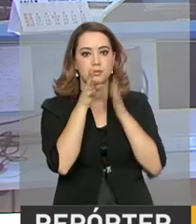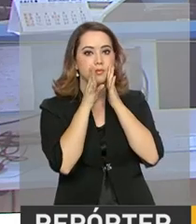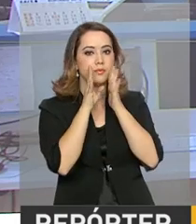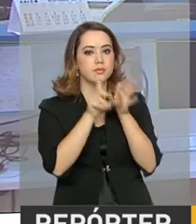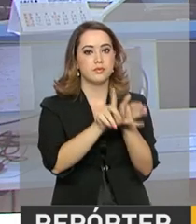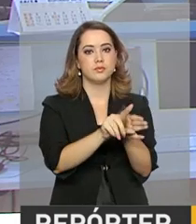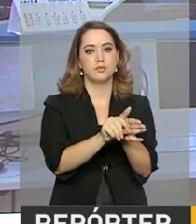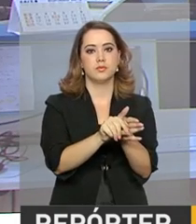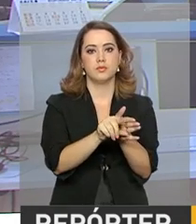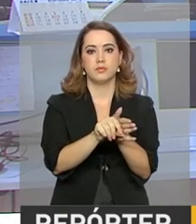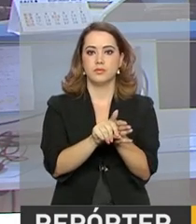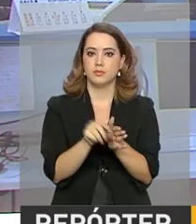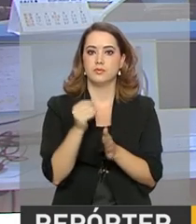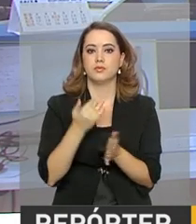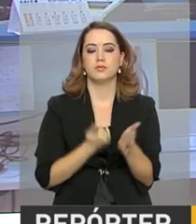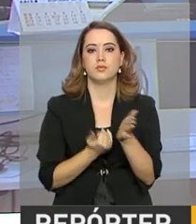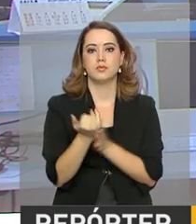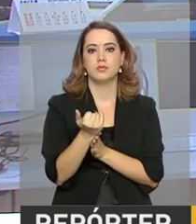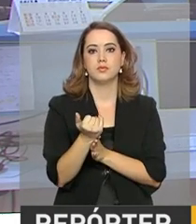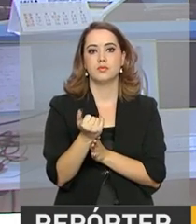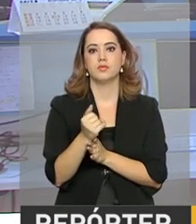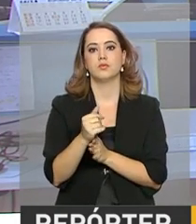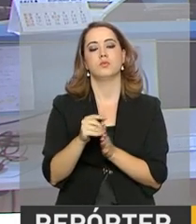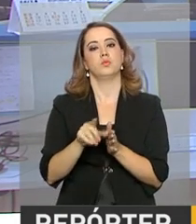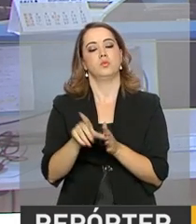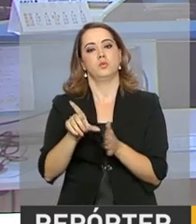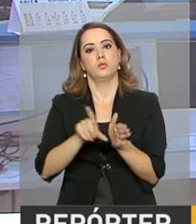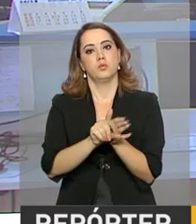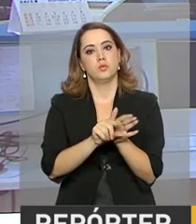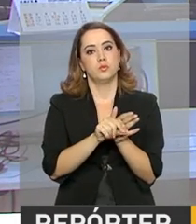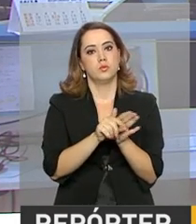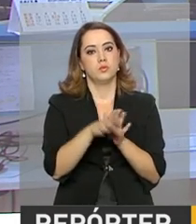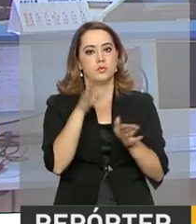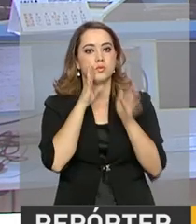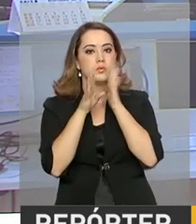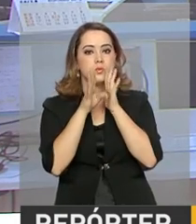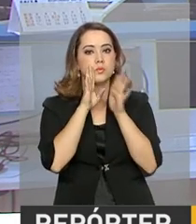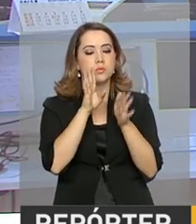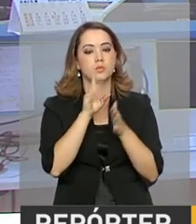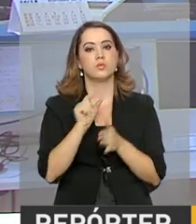as novidades em nossas redes sociais. Estamos no Twitter, Facebook e também